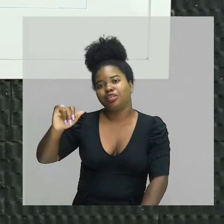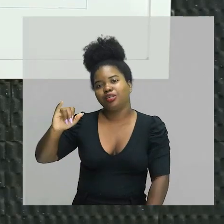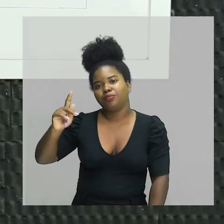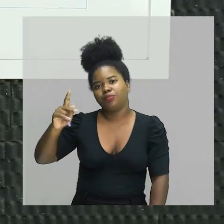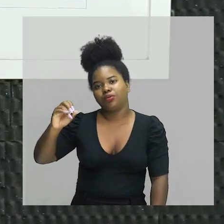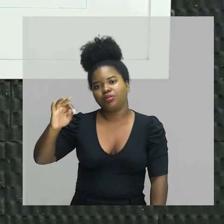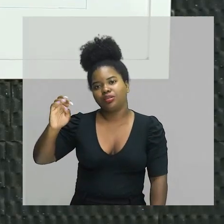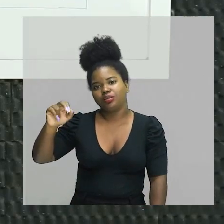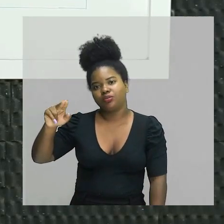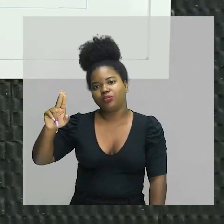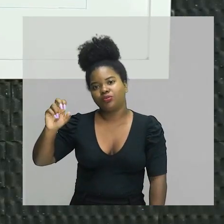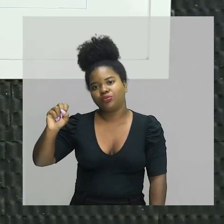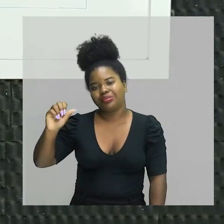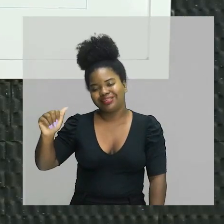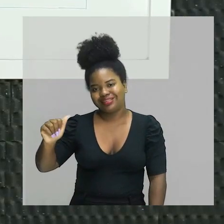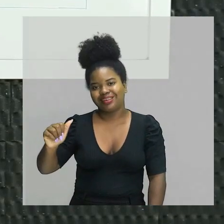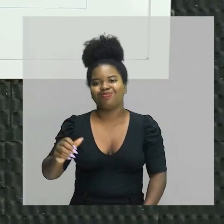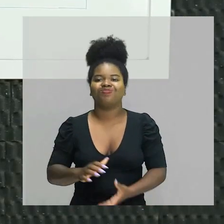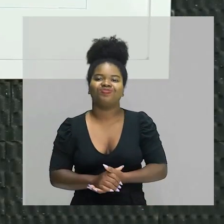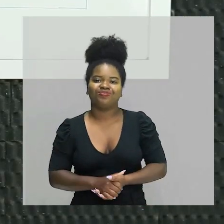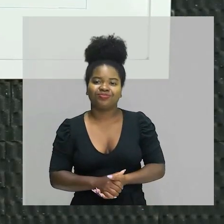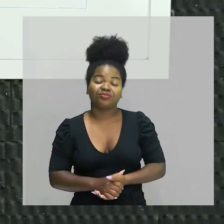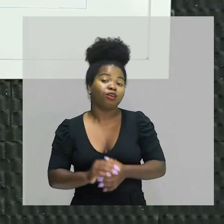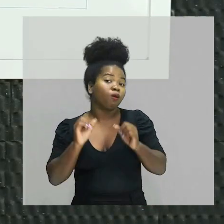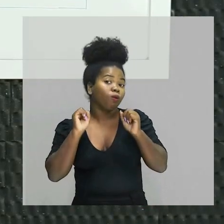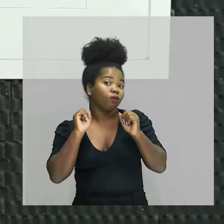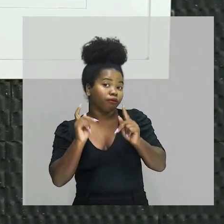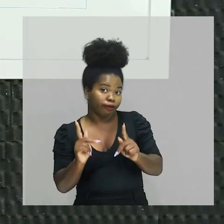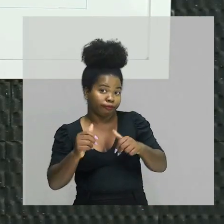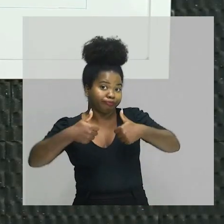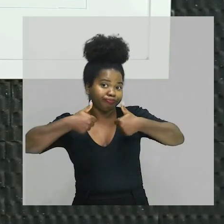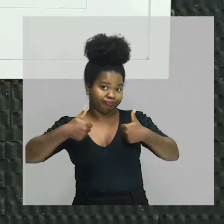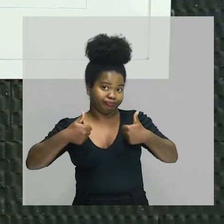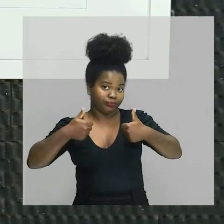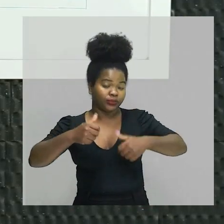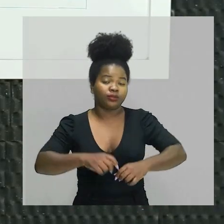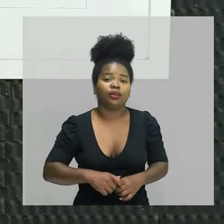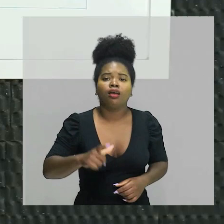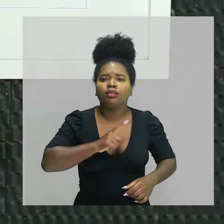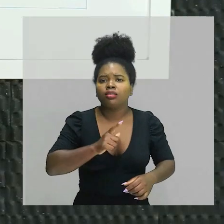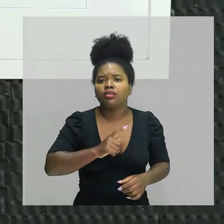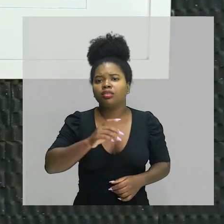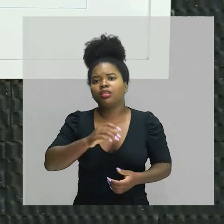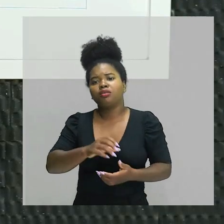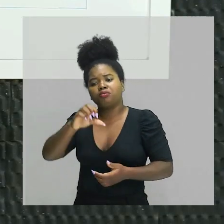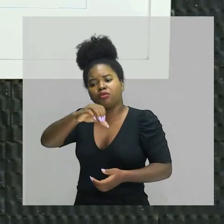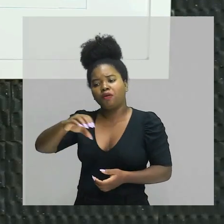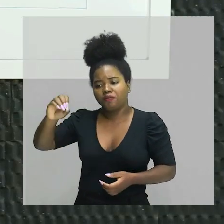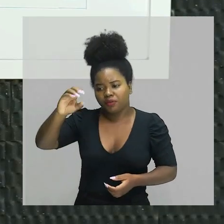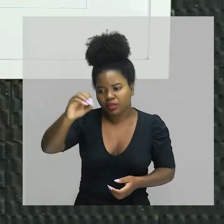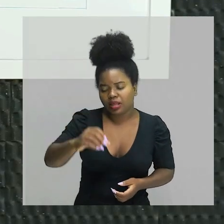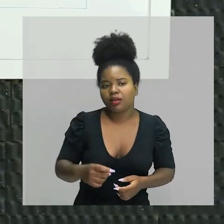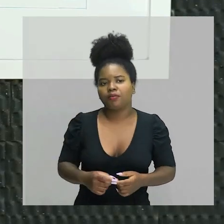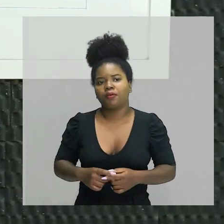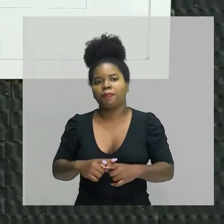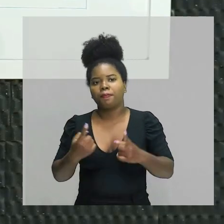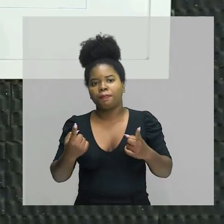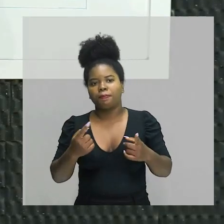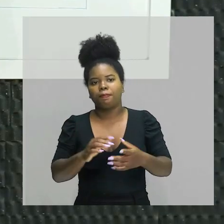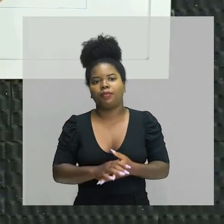do corrimão que eu não tenho. Turma, beleza, professor, mas eu tenho esse cateto que é 90 e daqui para cá. Olha, turma, se